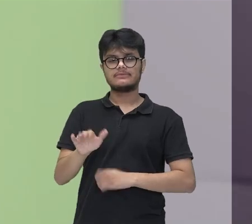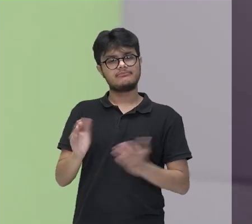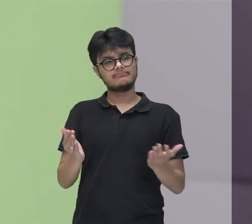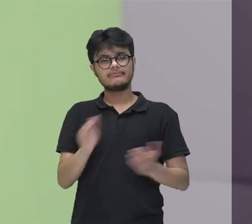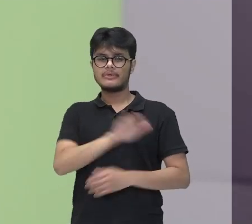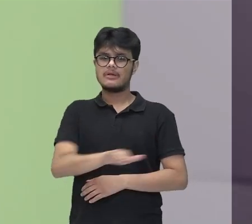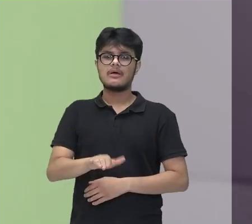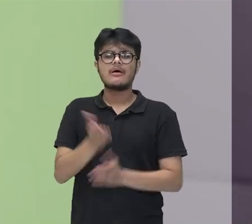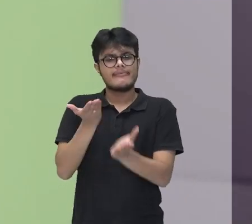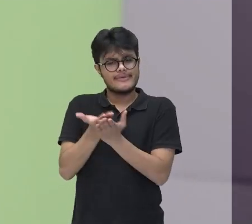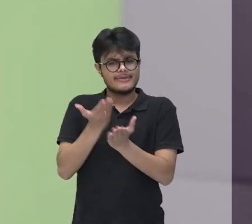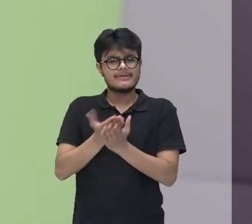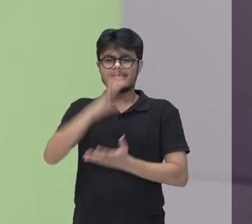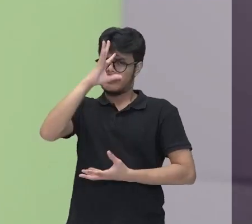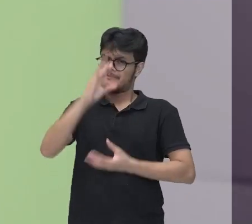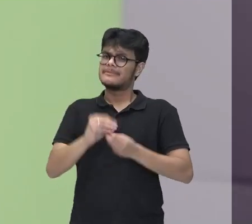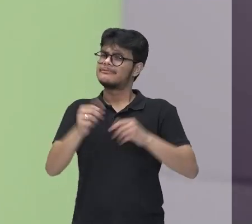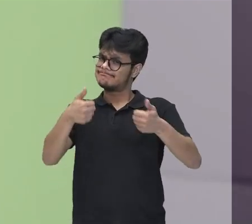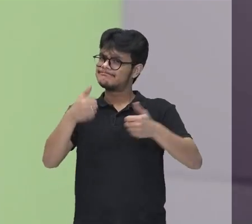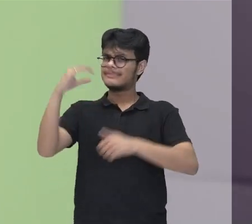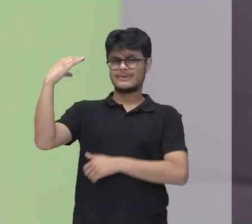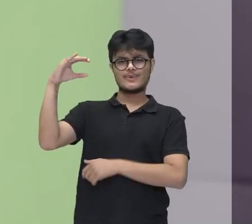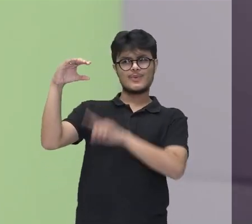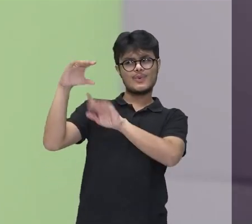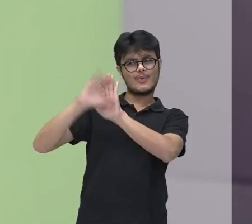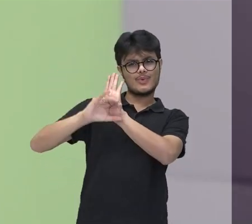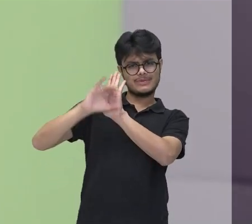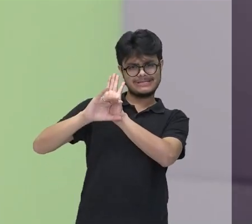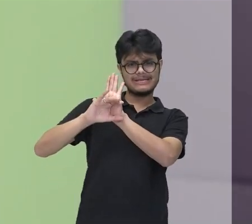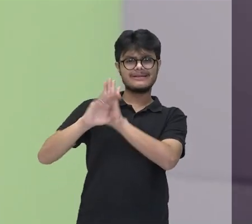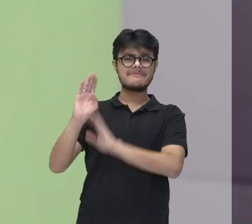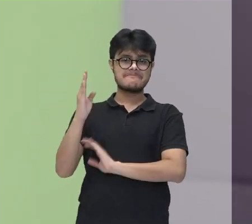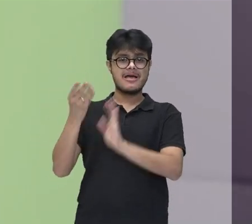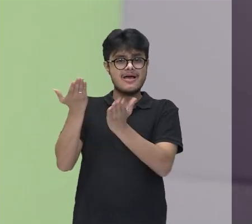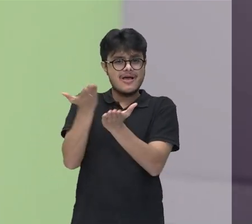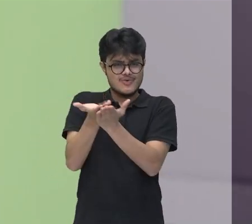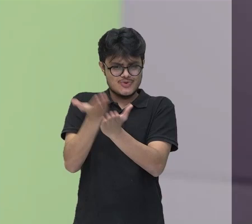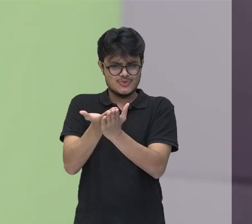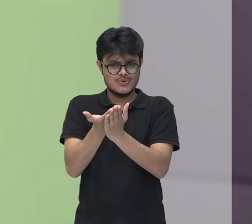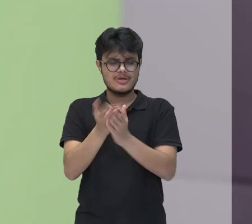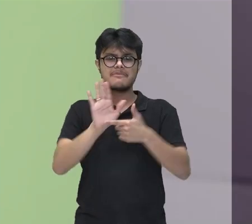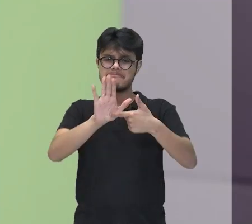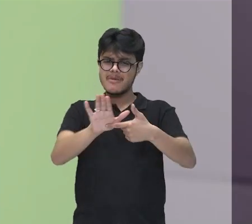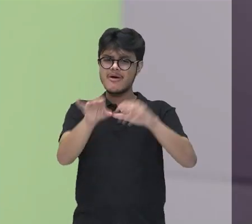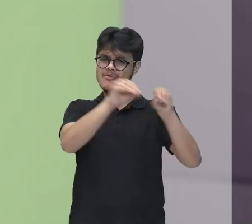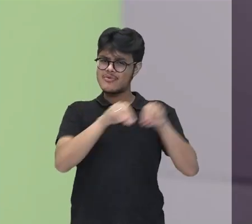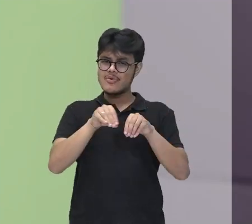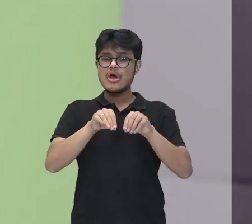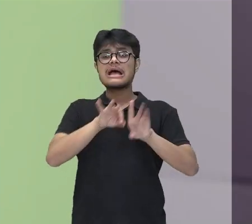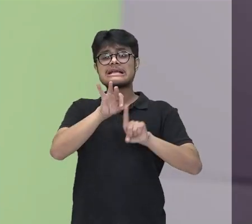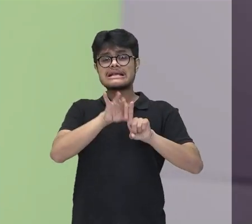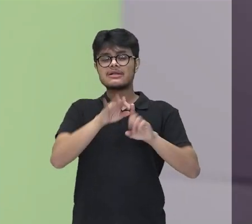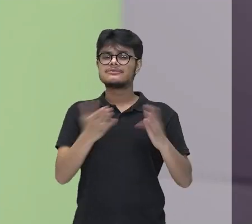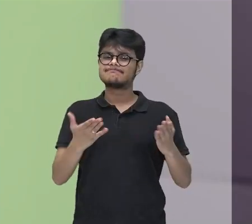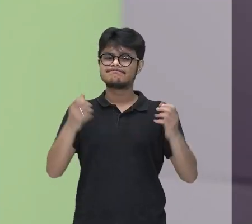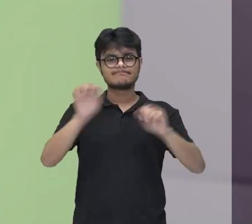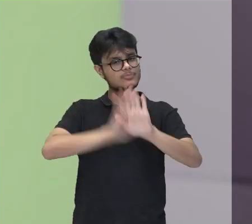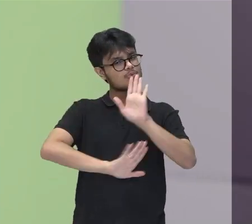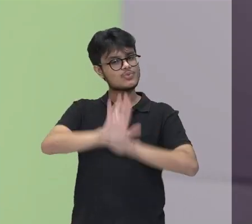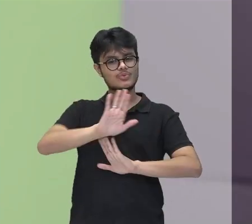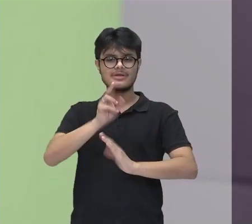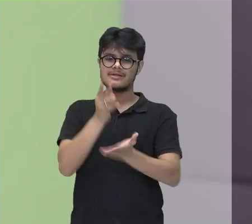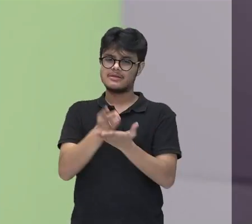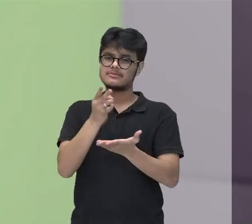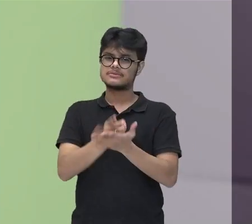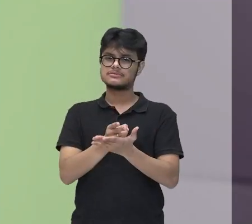né, compreendendo estes conceitos que nós estamos apresentando de transferência de calor, tem que tomar muito